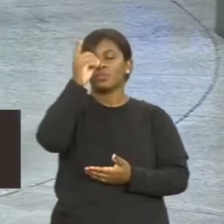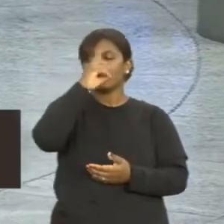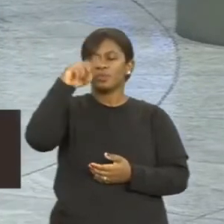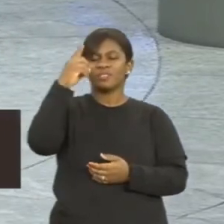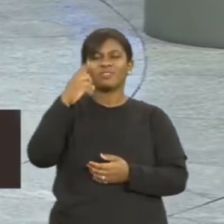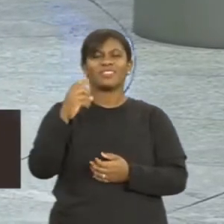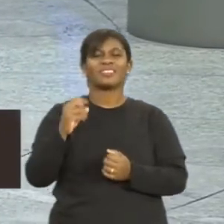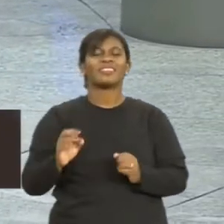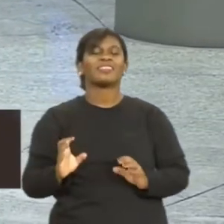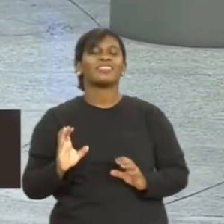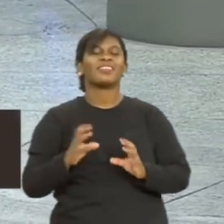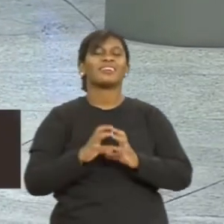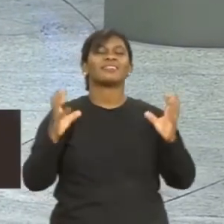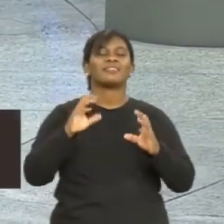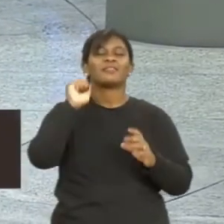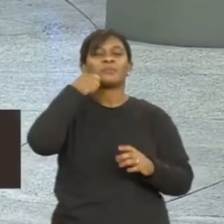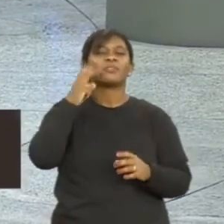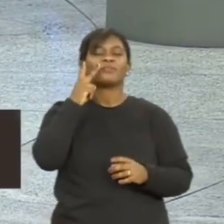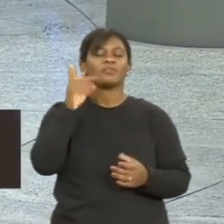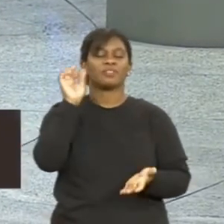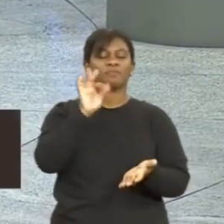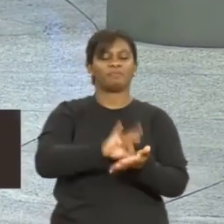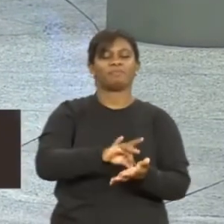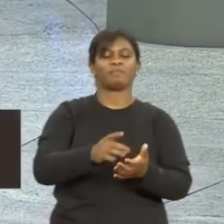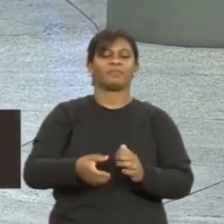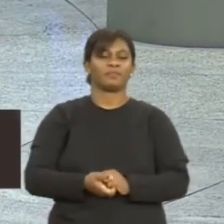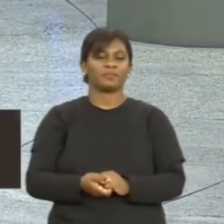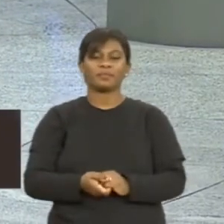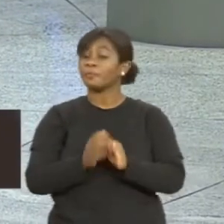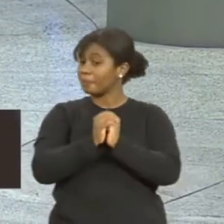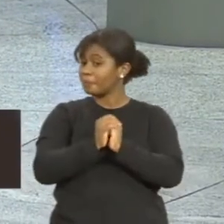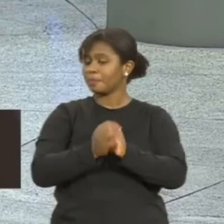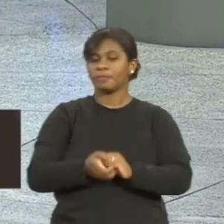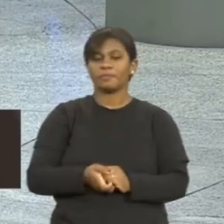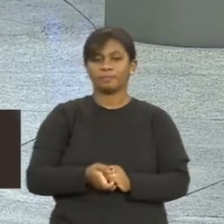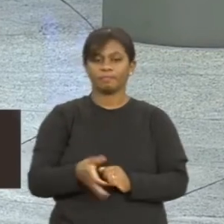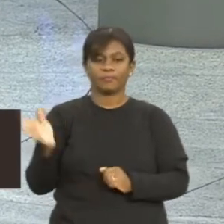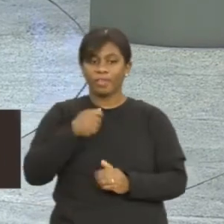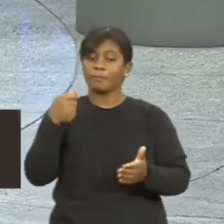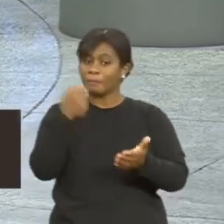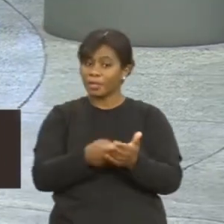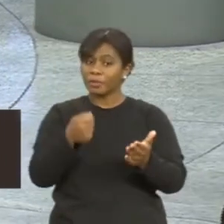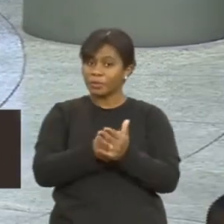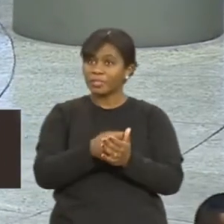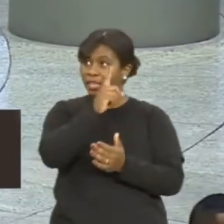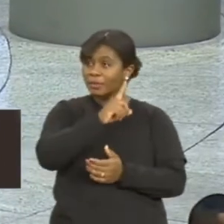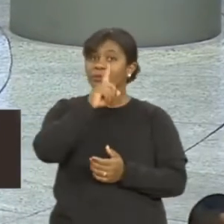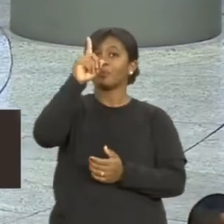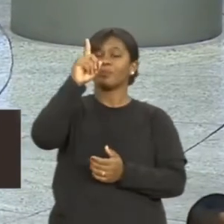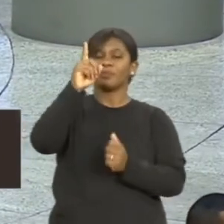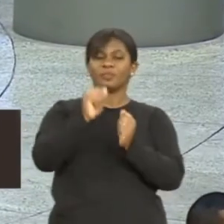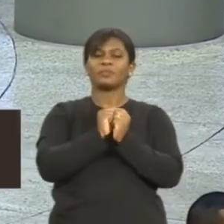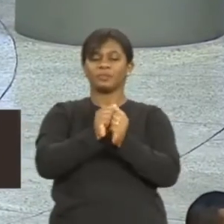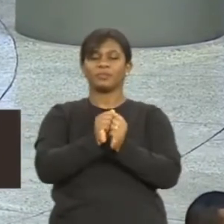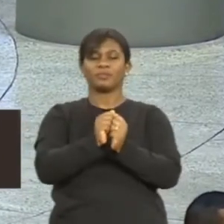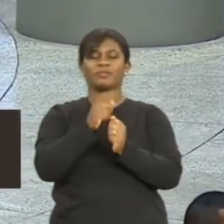vem, na grande Santa Ceia da Verdade. Amém, pessoal? Venha para lutar com Deus, não é contra, não, é com Deus. Você